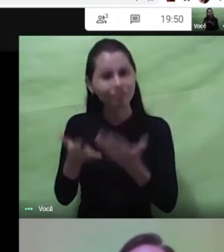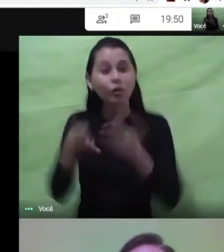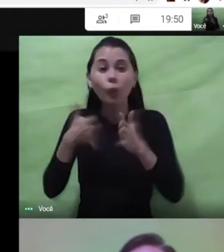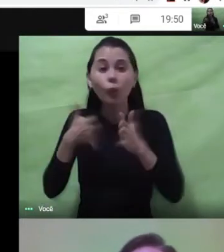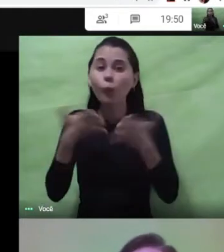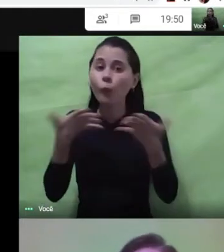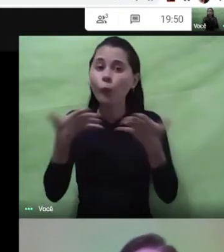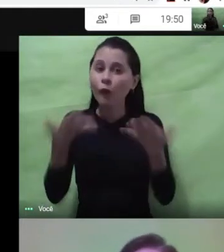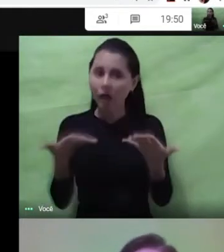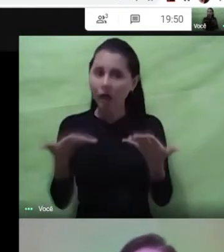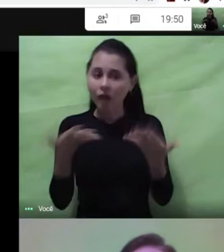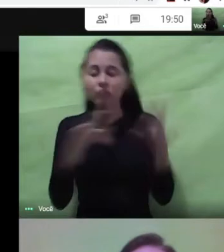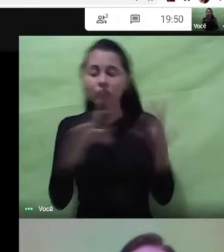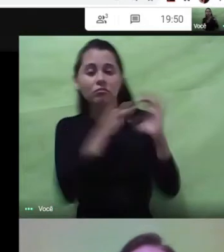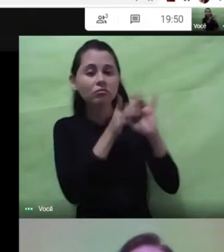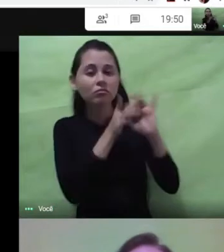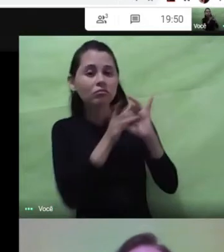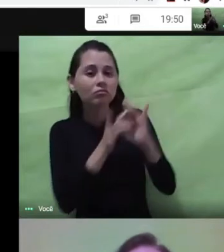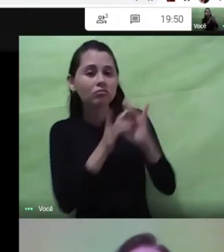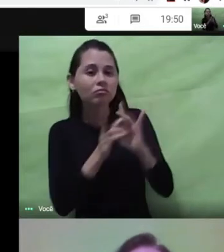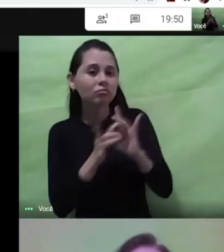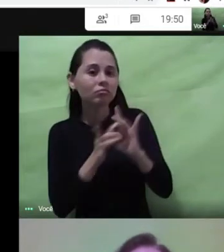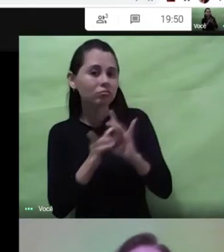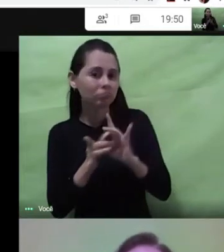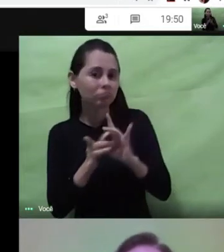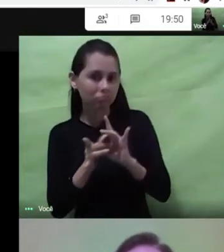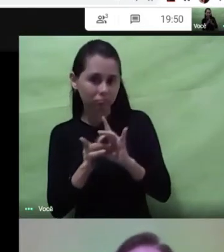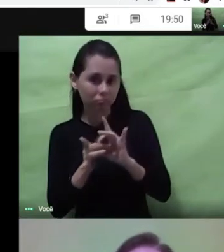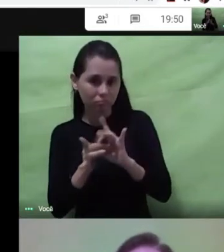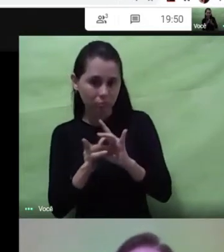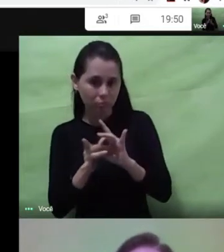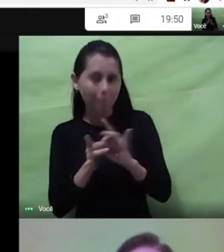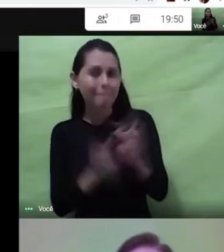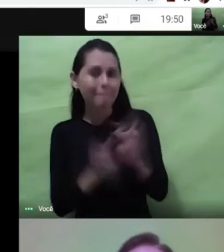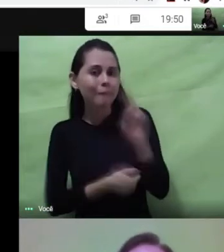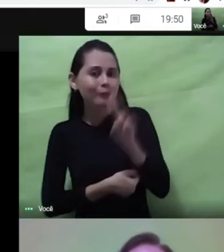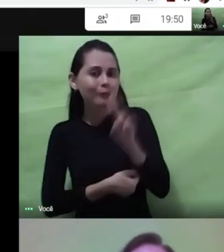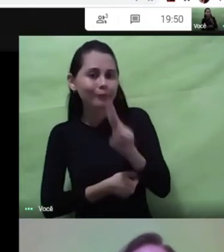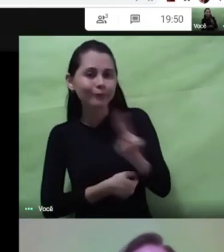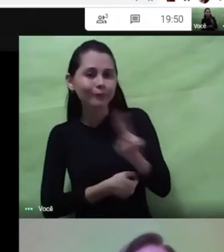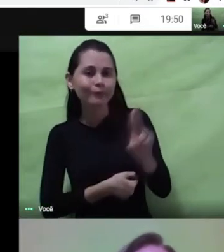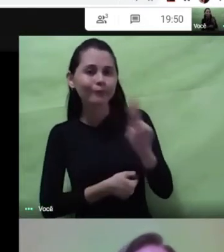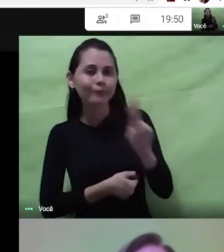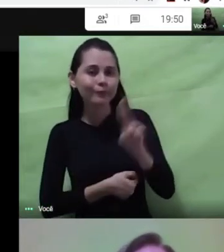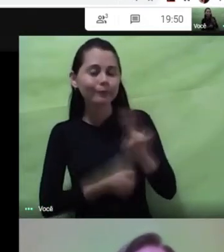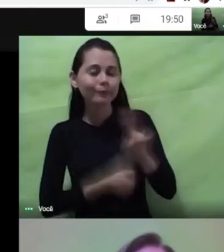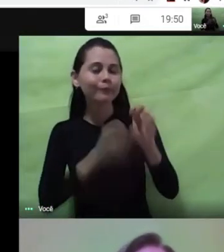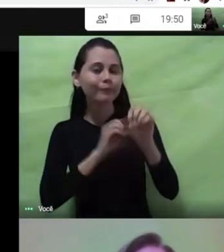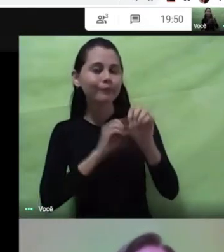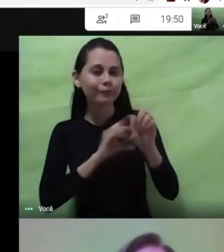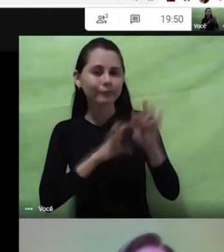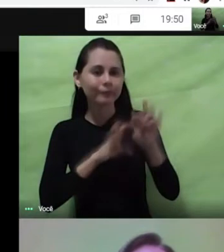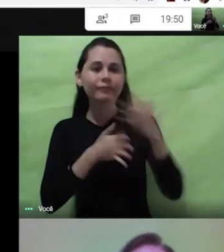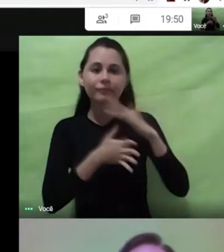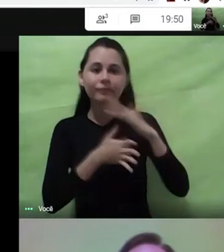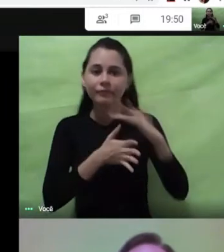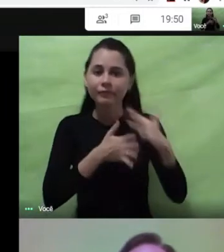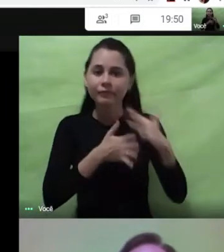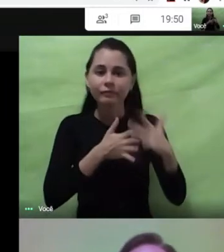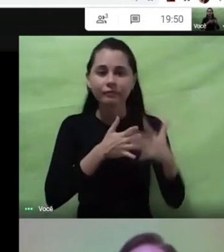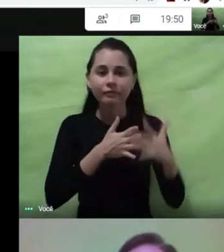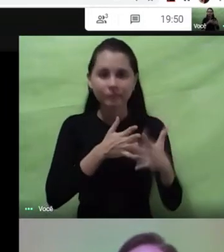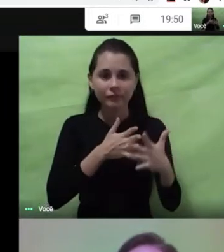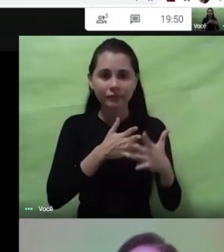quais contextos podem ser utilizados para o ensino de Libras